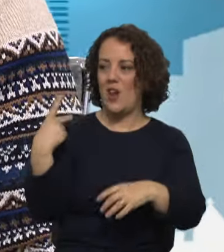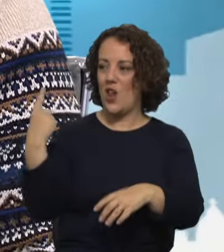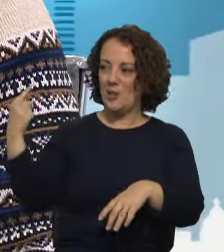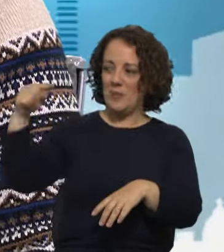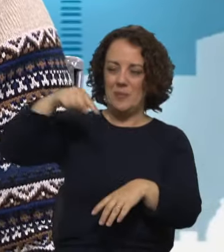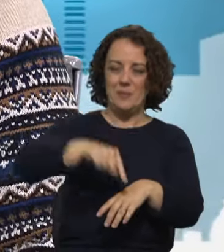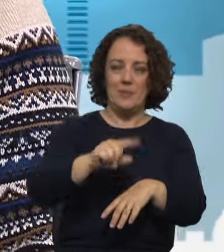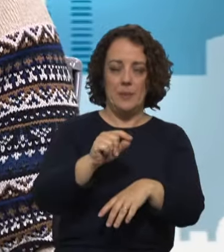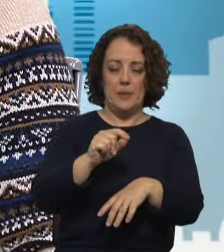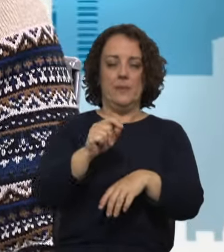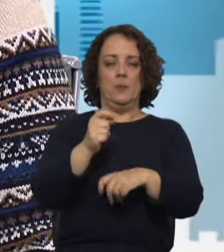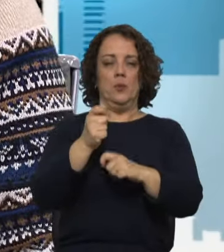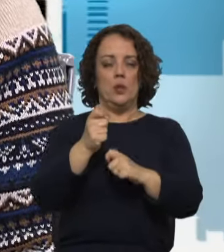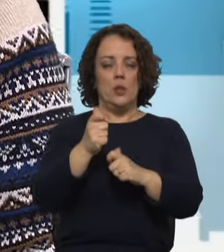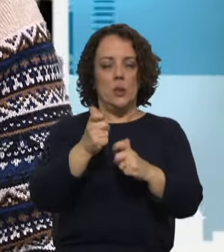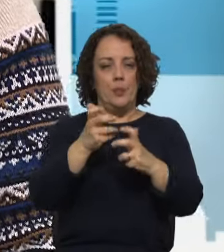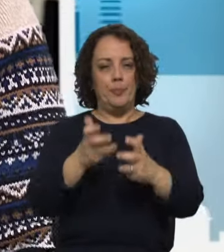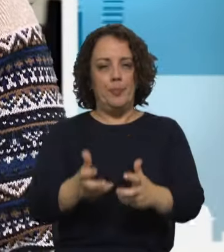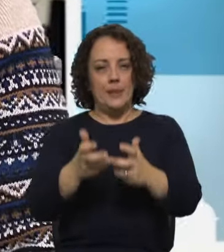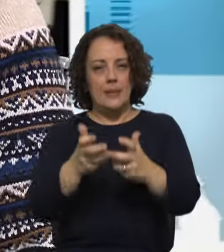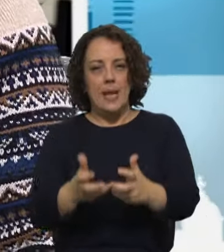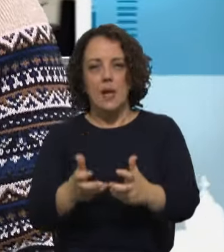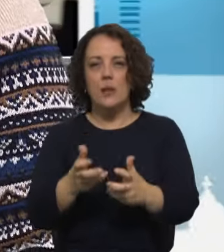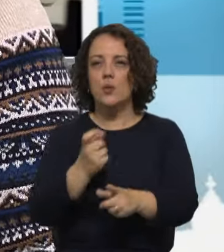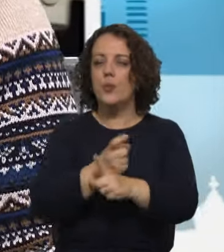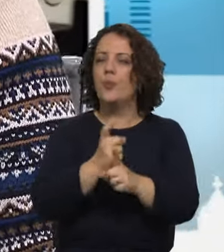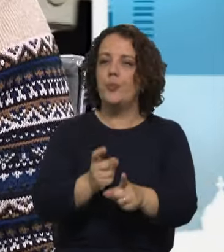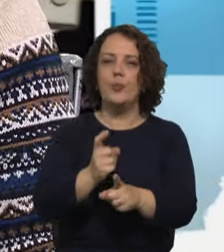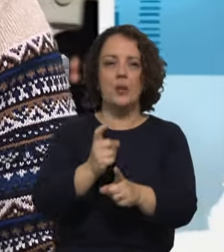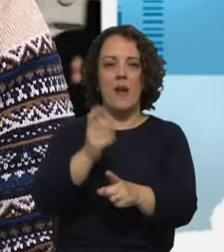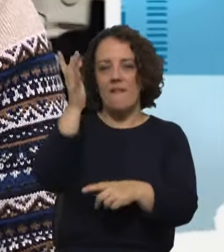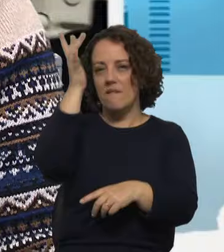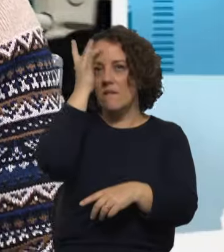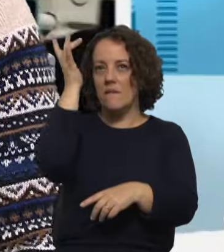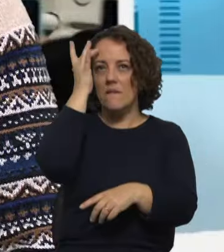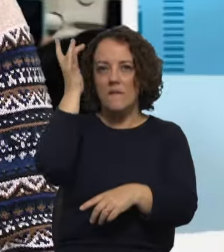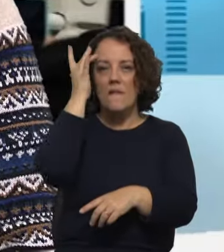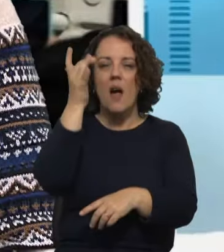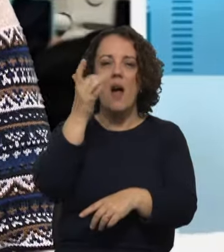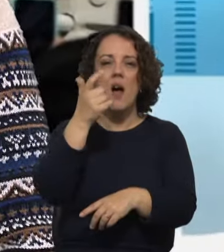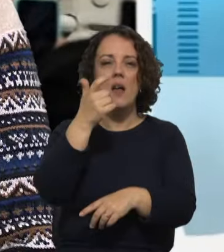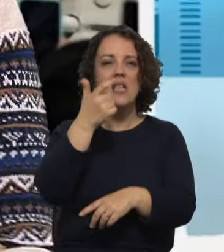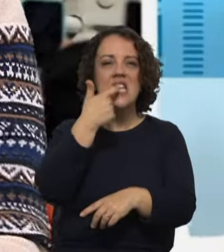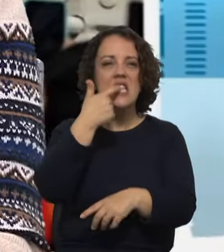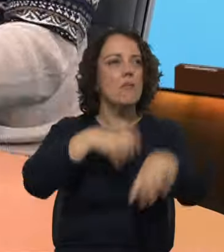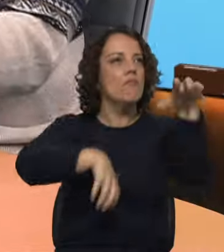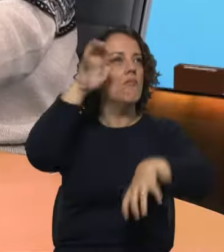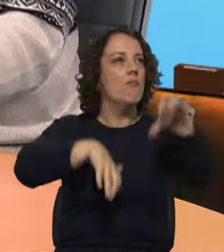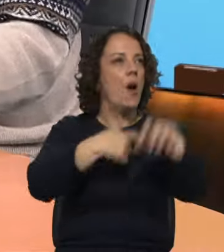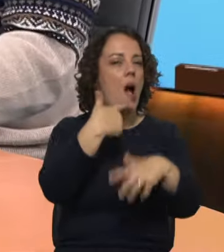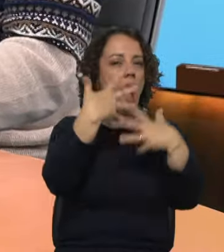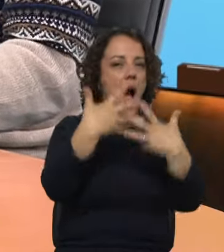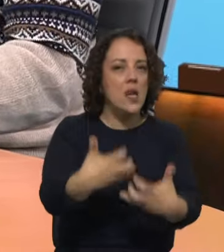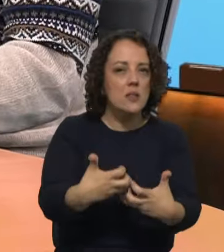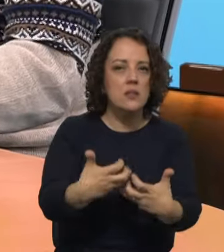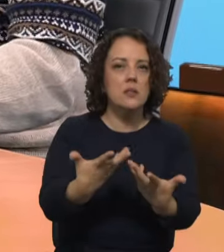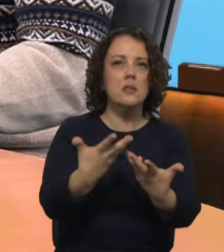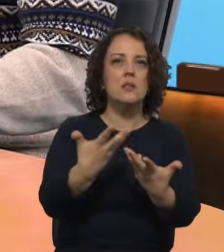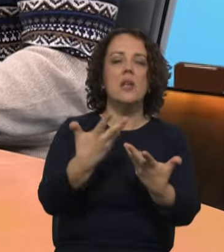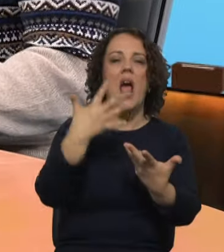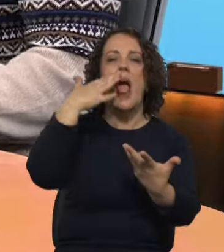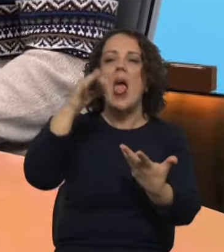duro eu acho um bocadinho por causa disto que é é muito fácil ver cimento e é muito difícil ver natureza eh é preciso saires do cimento